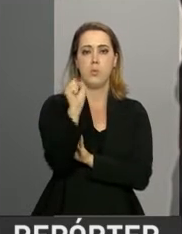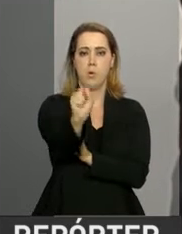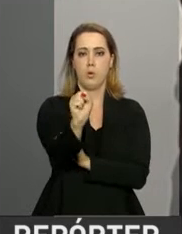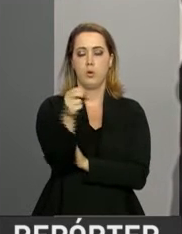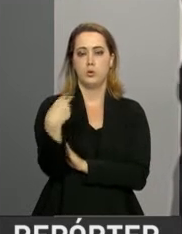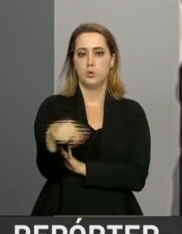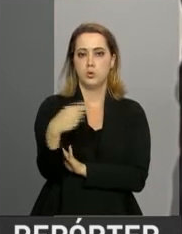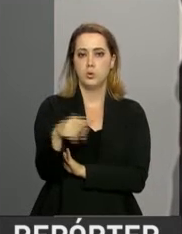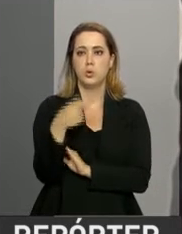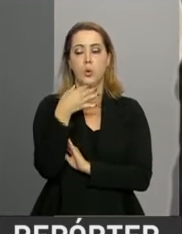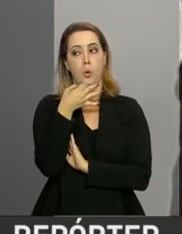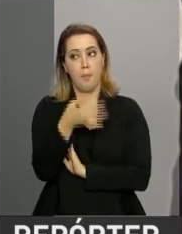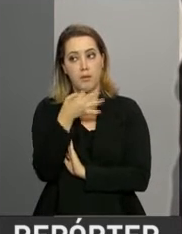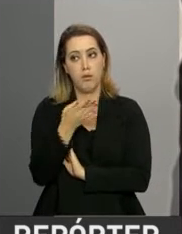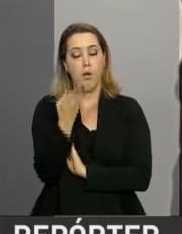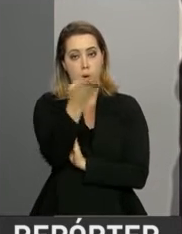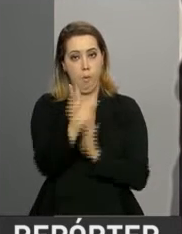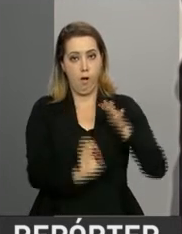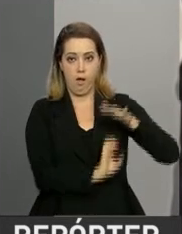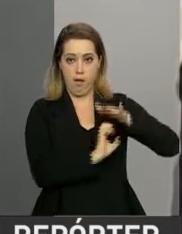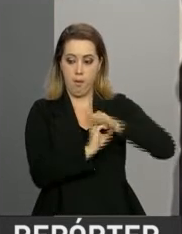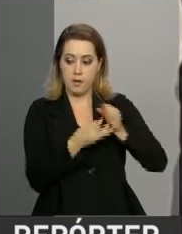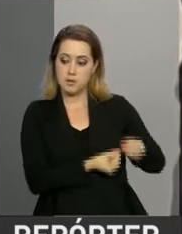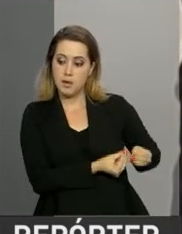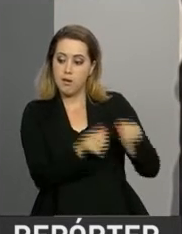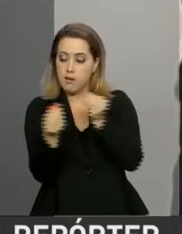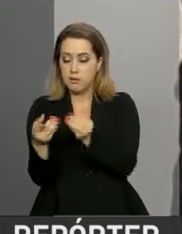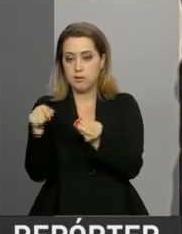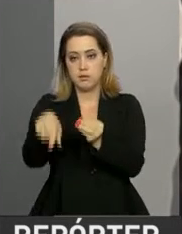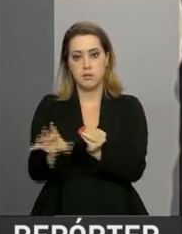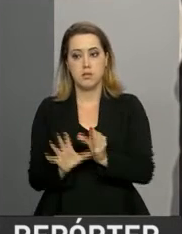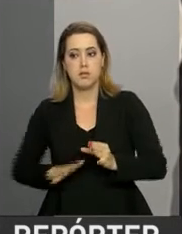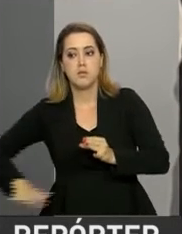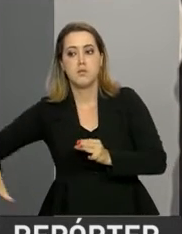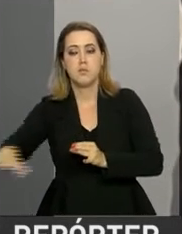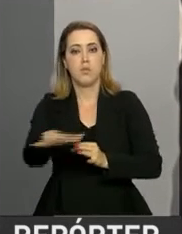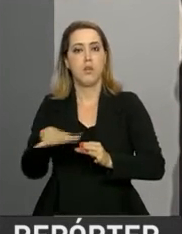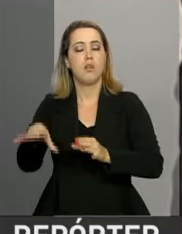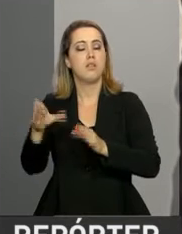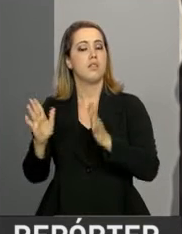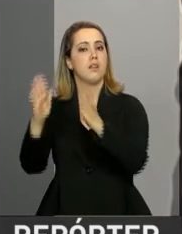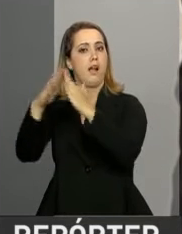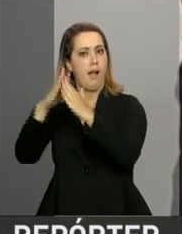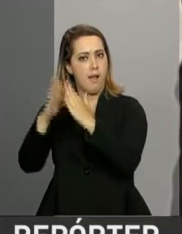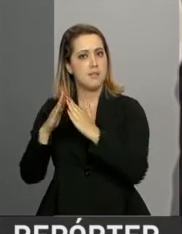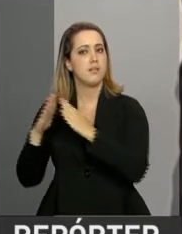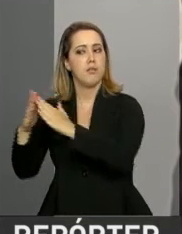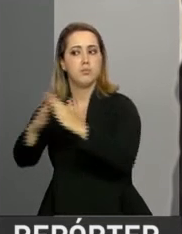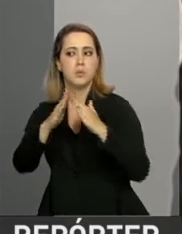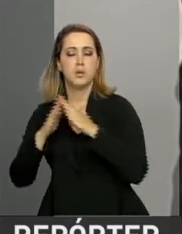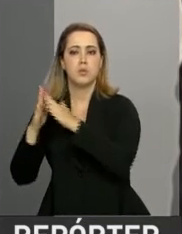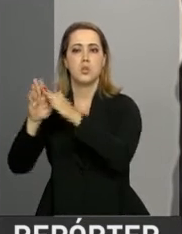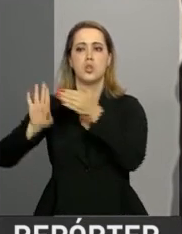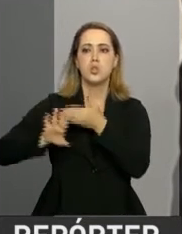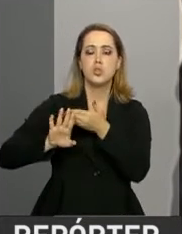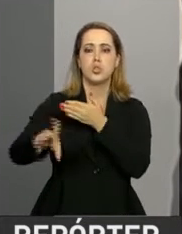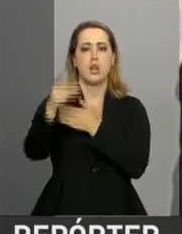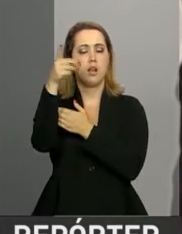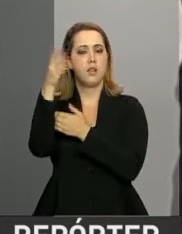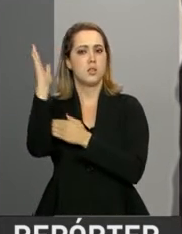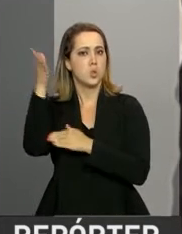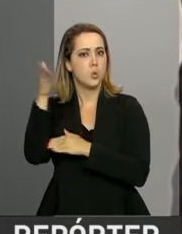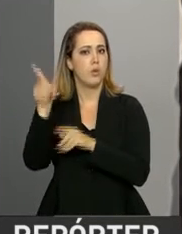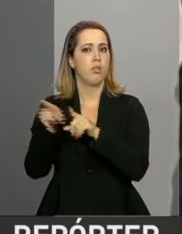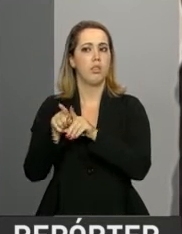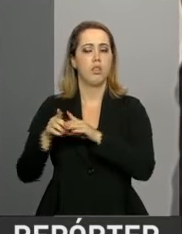recomendação à empresa para que ela fornecesse moradia adequada, tirasse as pessoas dos hotéis, dos alojamentos